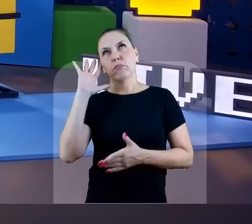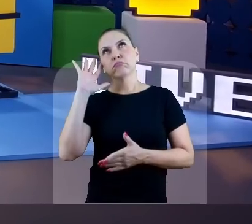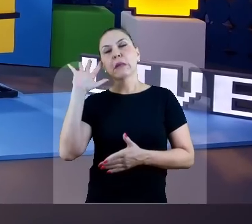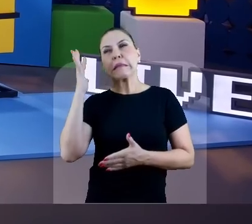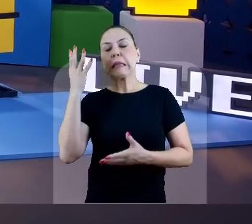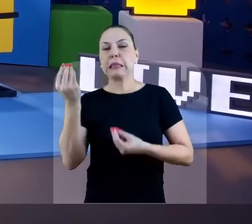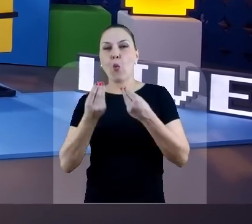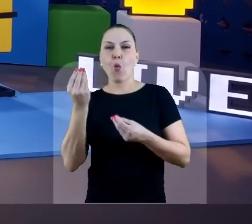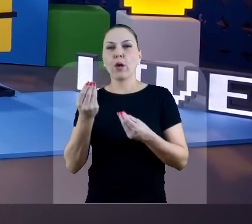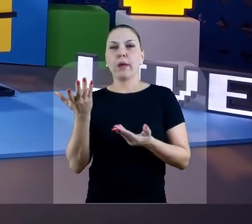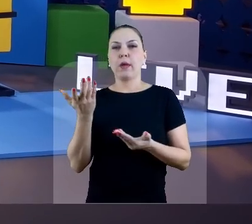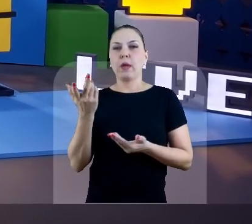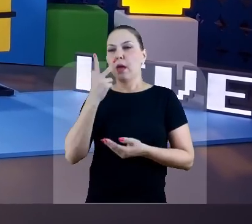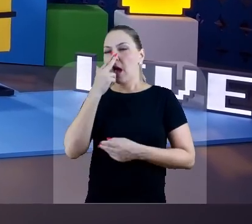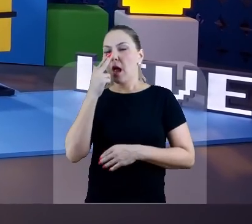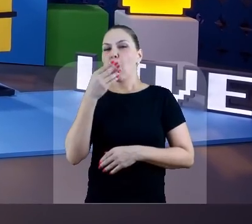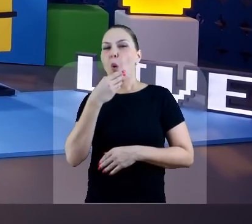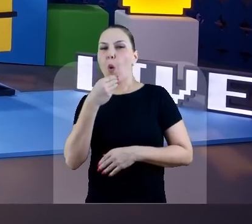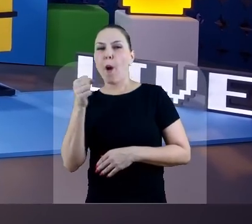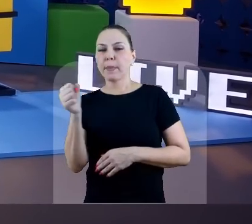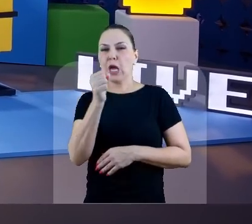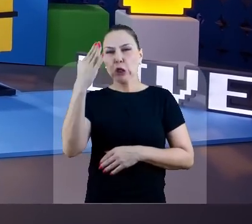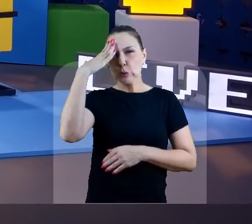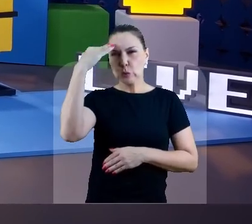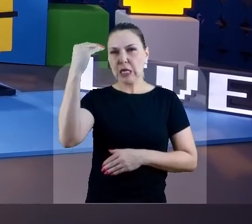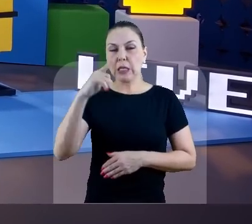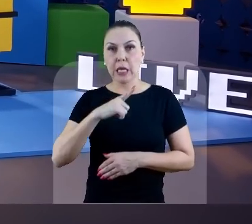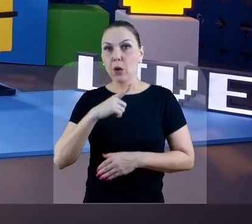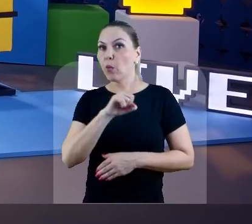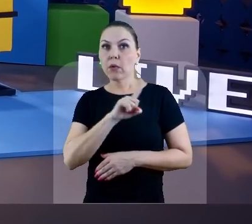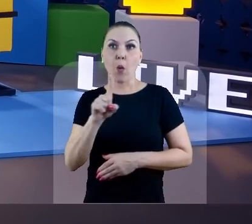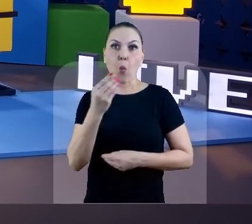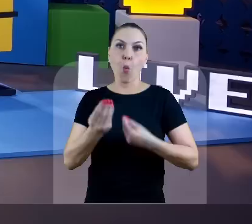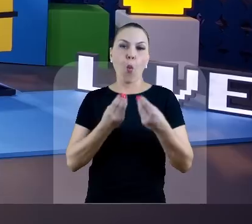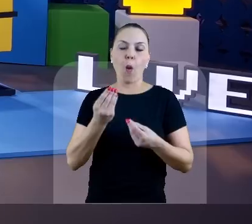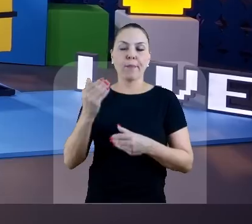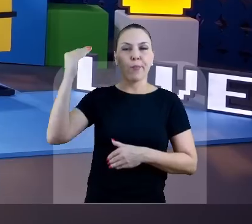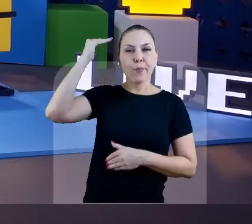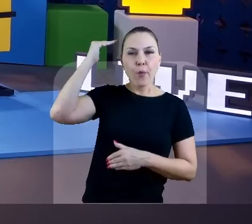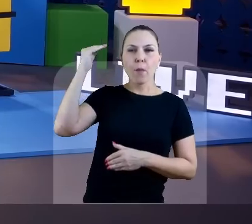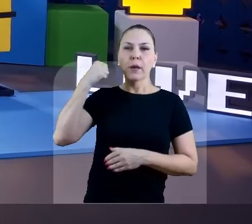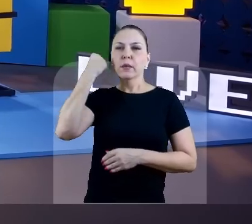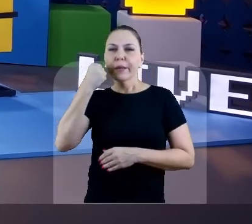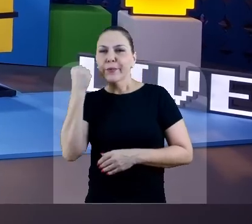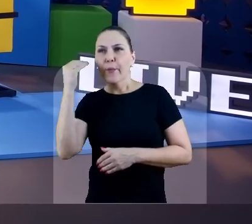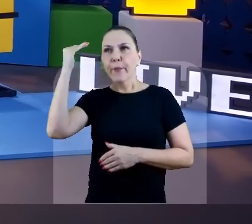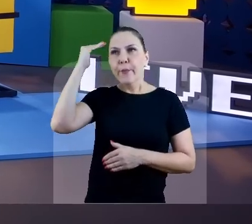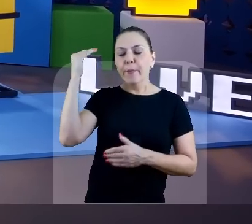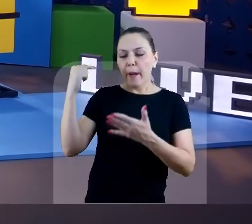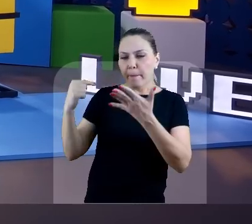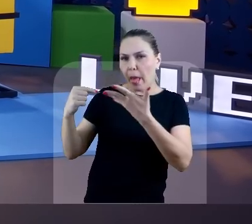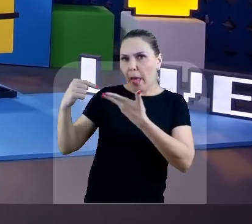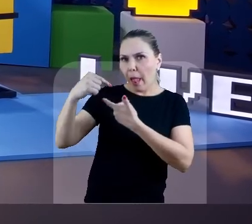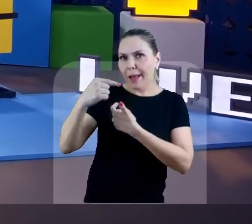humano, falei agora há pouco, um cara eleger o responsável pelo seu insucesso. Ah, a culpa é do senador, a culpa é não sei de quem. Ele nunca